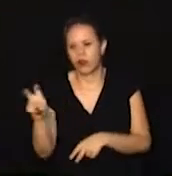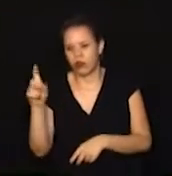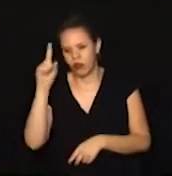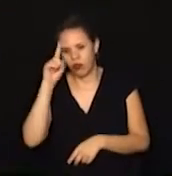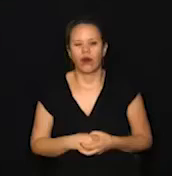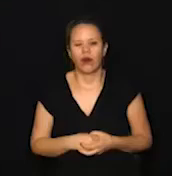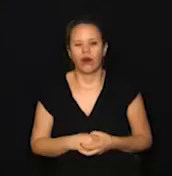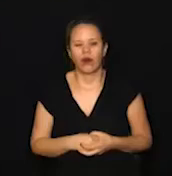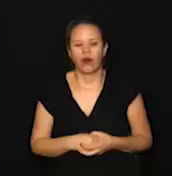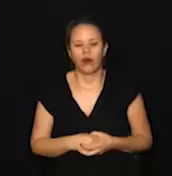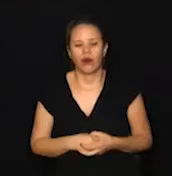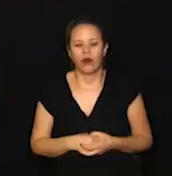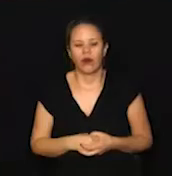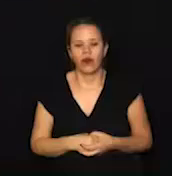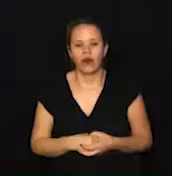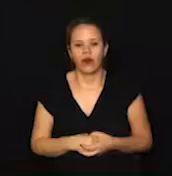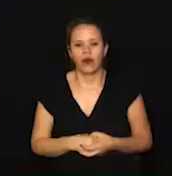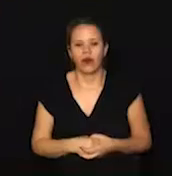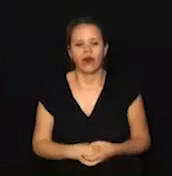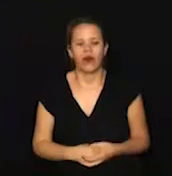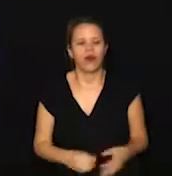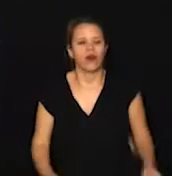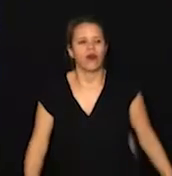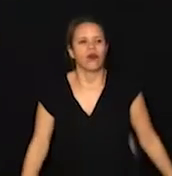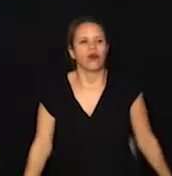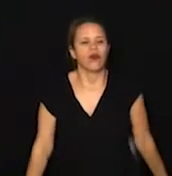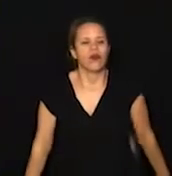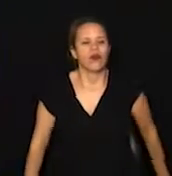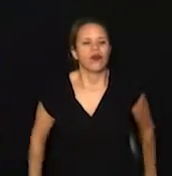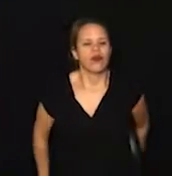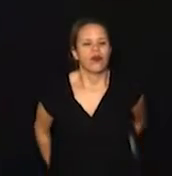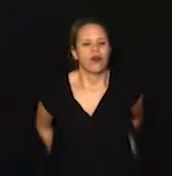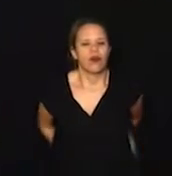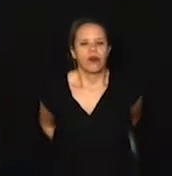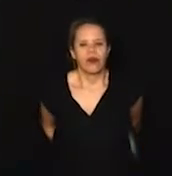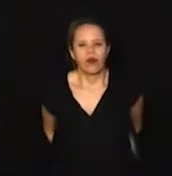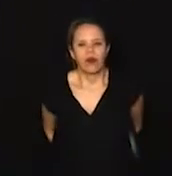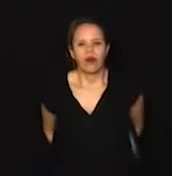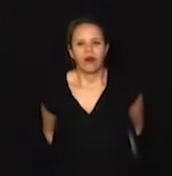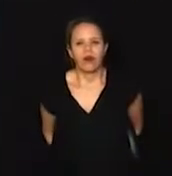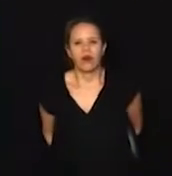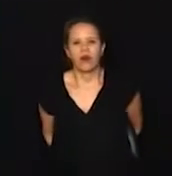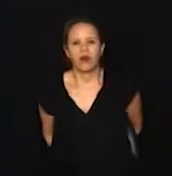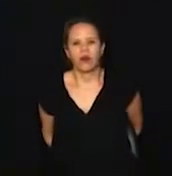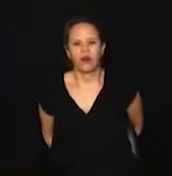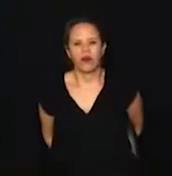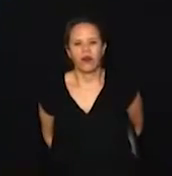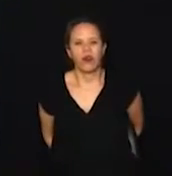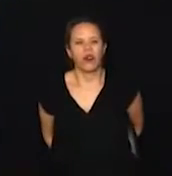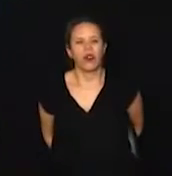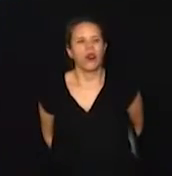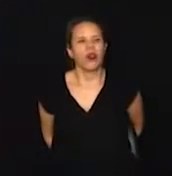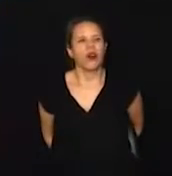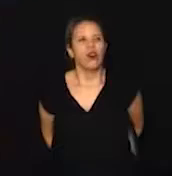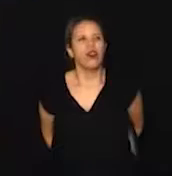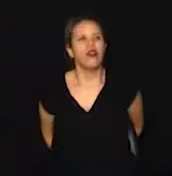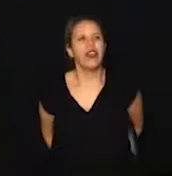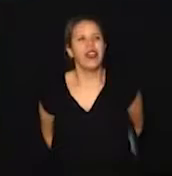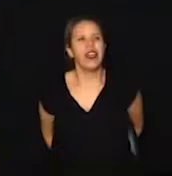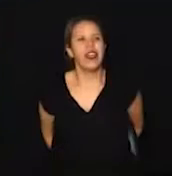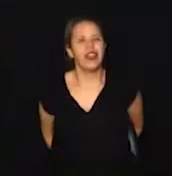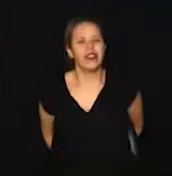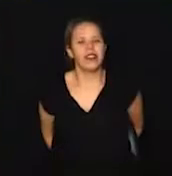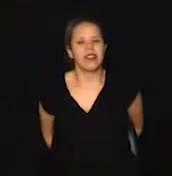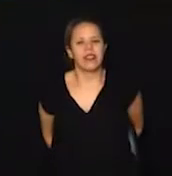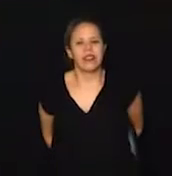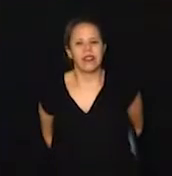para 10 dias. Dessas 269, apenas 8 estão com mais de um mês na UTI, que são